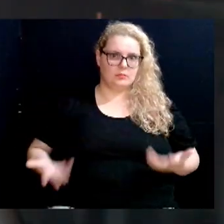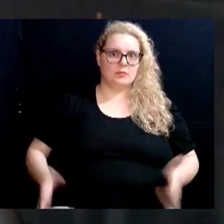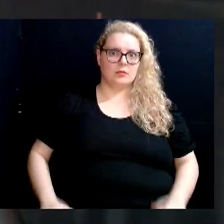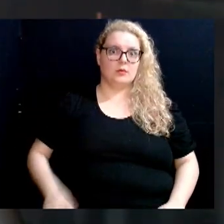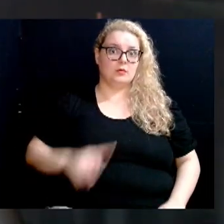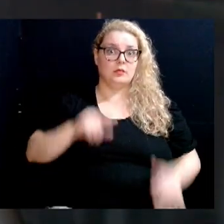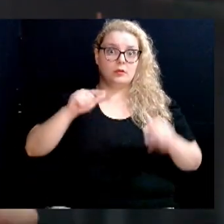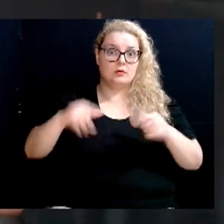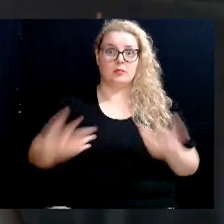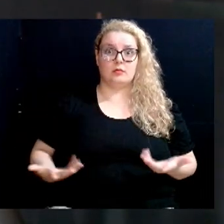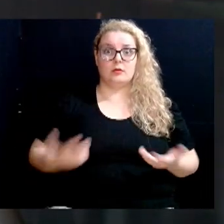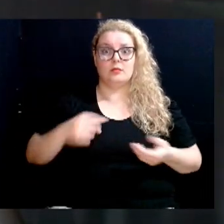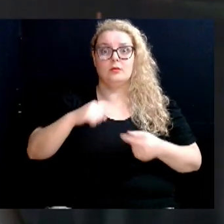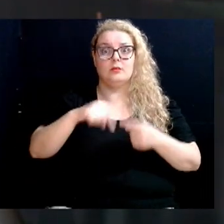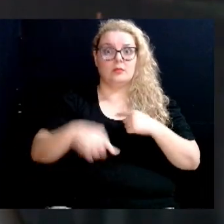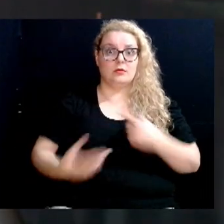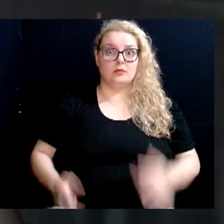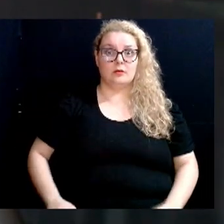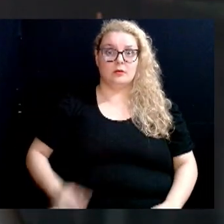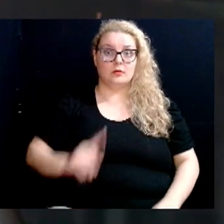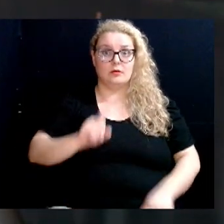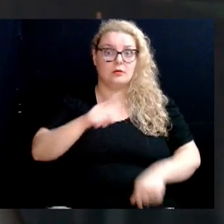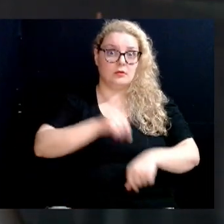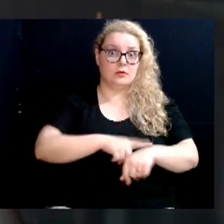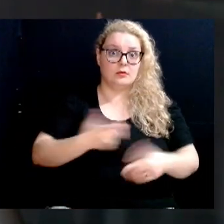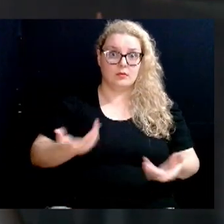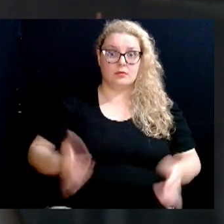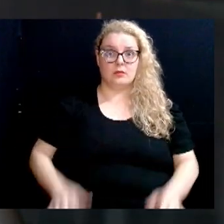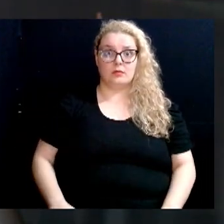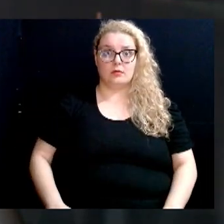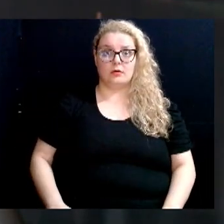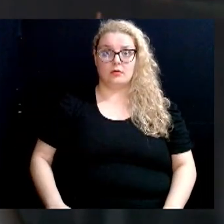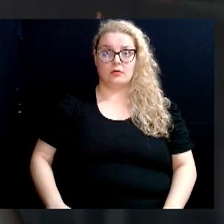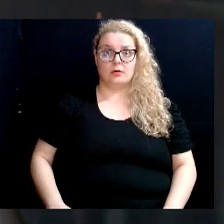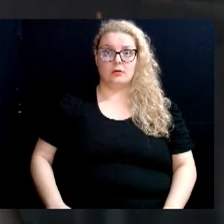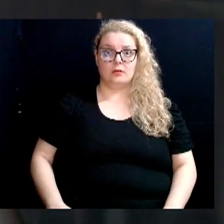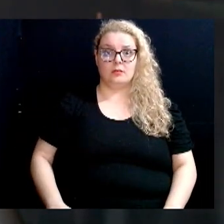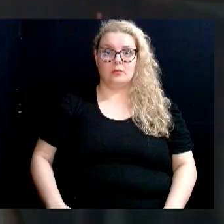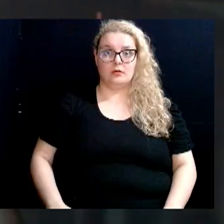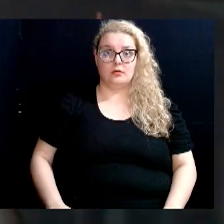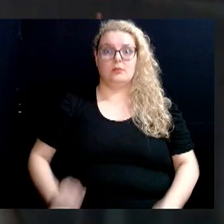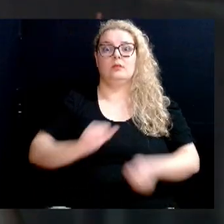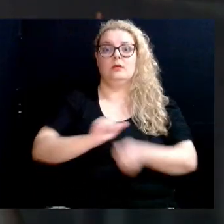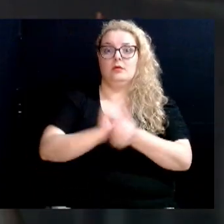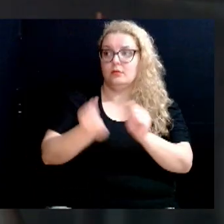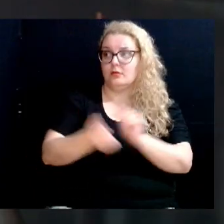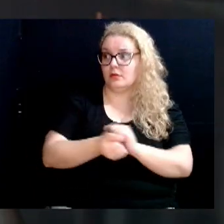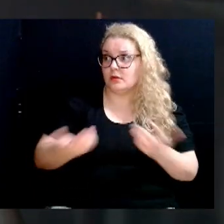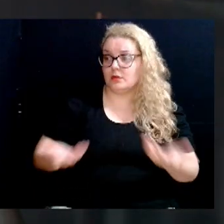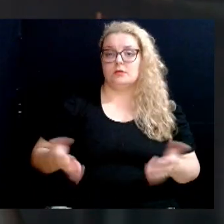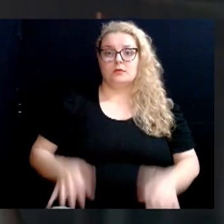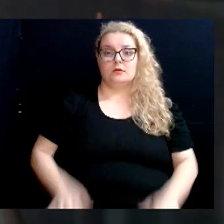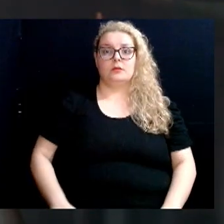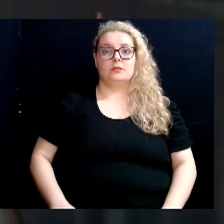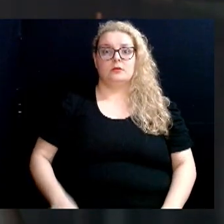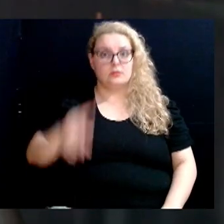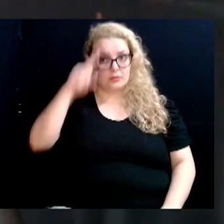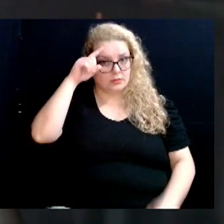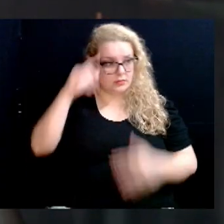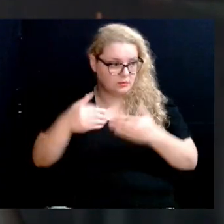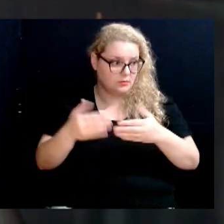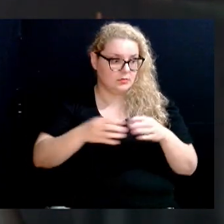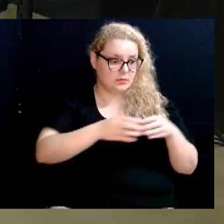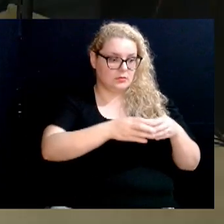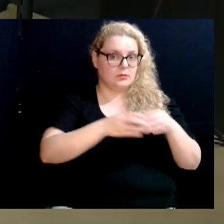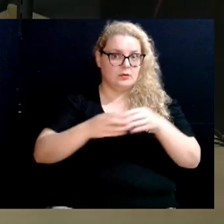não é nem o horário, né? Estamos aqui. Então, essas adequações, elas fazem parte do convívio social. Sim. Né?